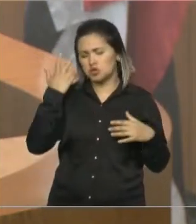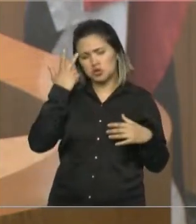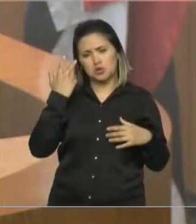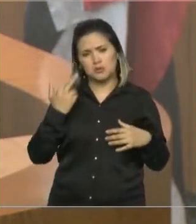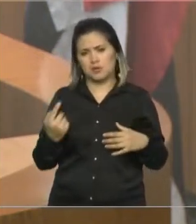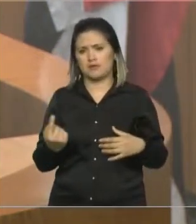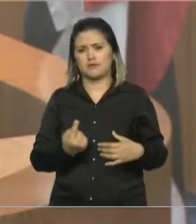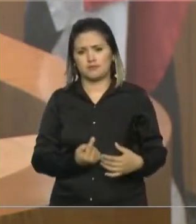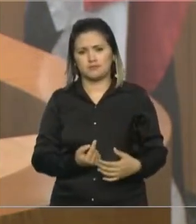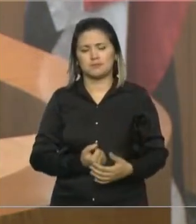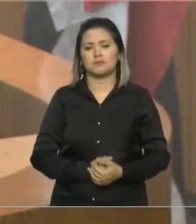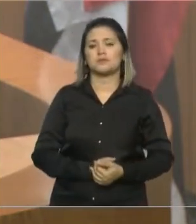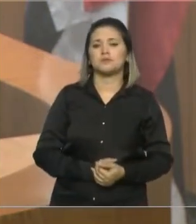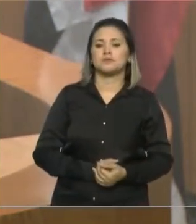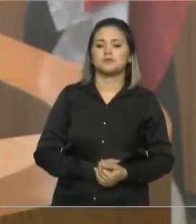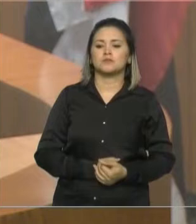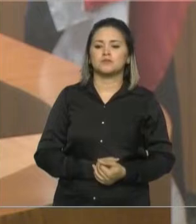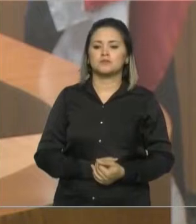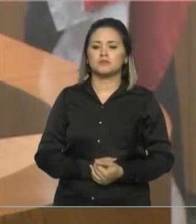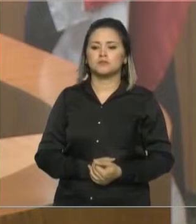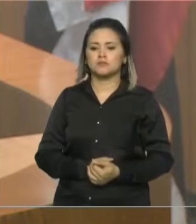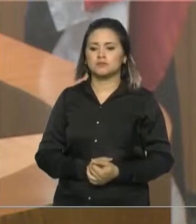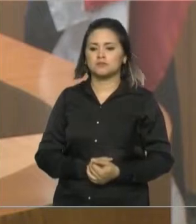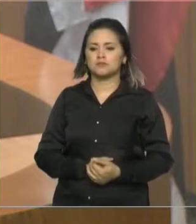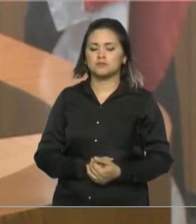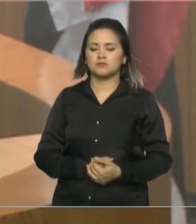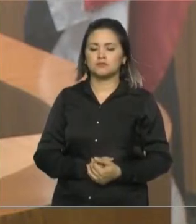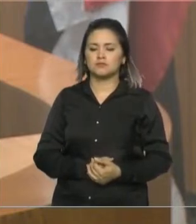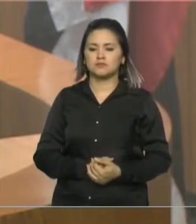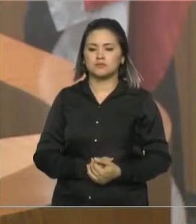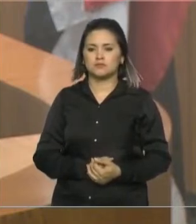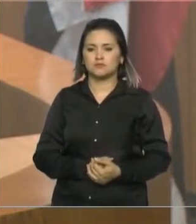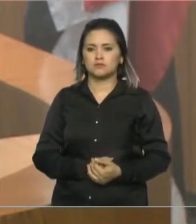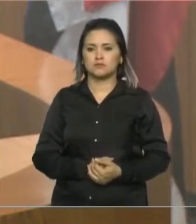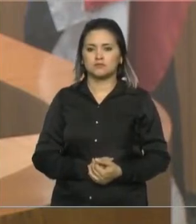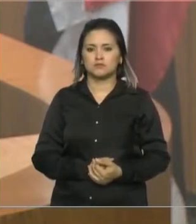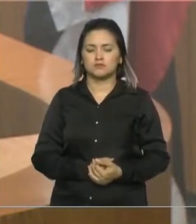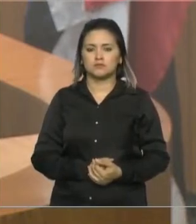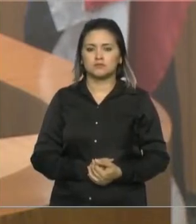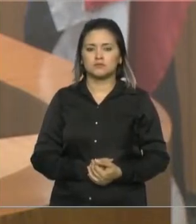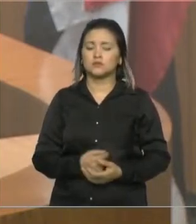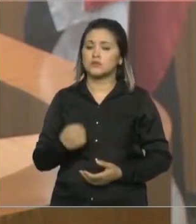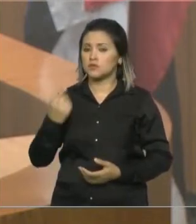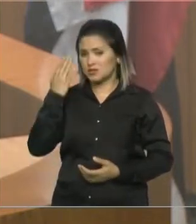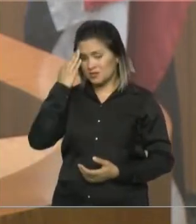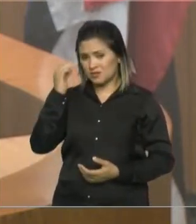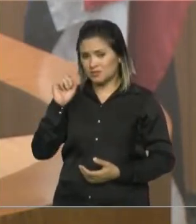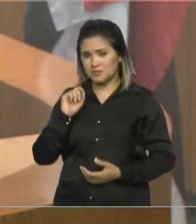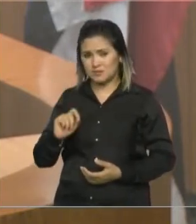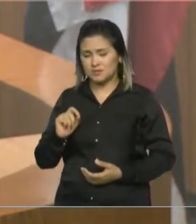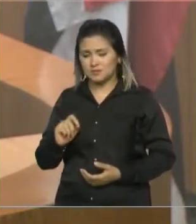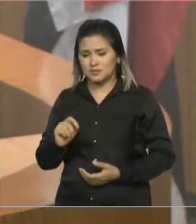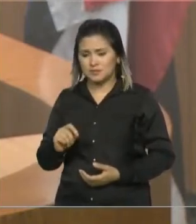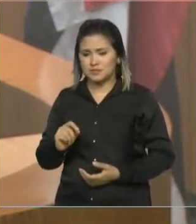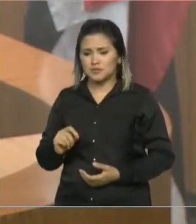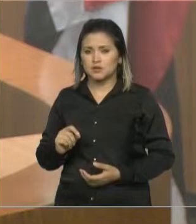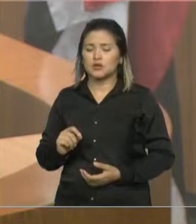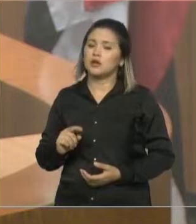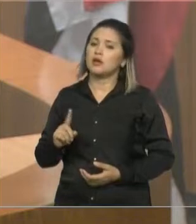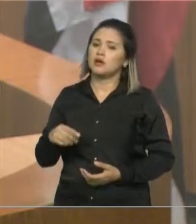tem iniciativa e encontra a resposta no Executivo para comparecer a esta casa, a gente já sabe que há uma sinalização de um bom